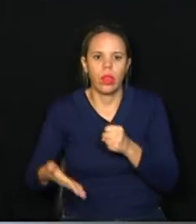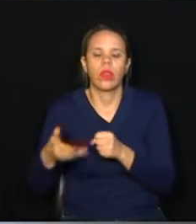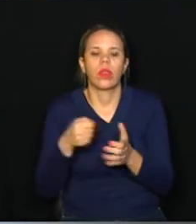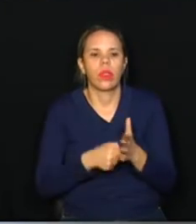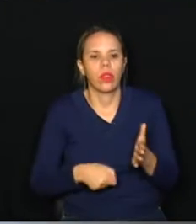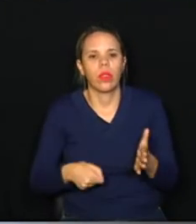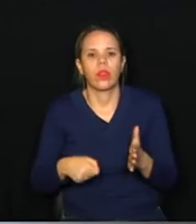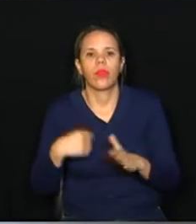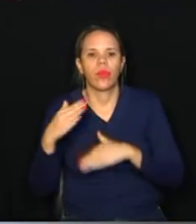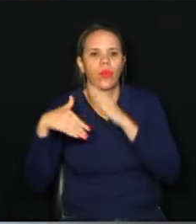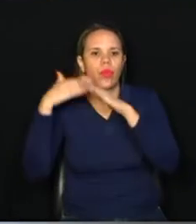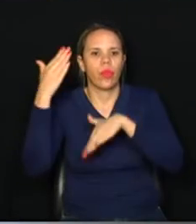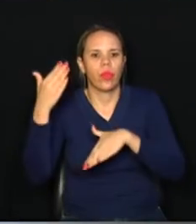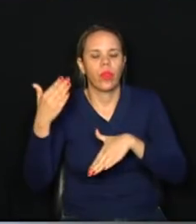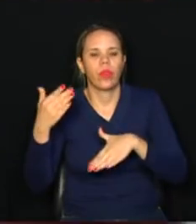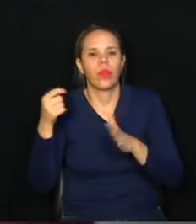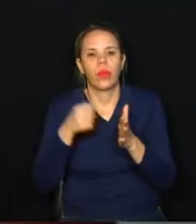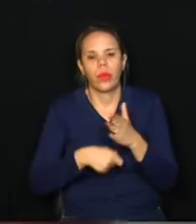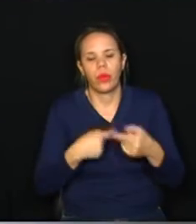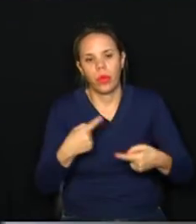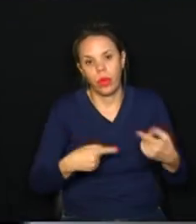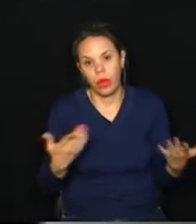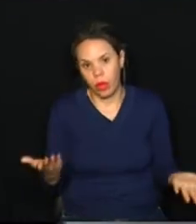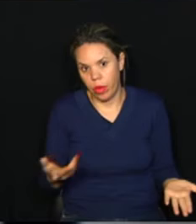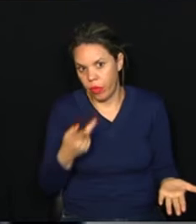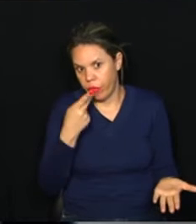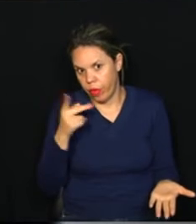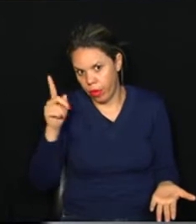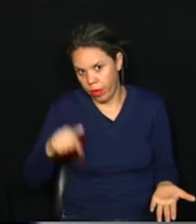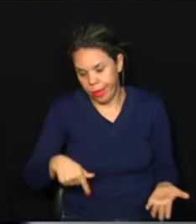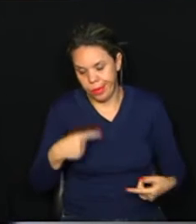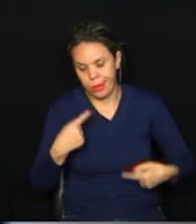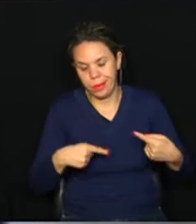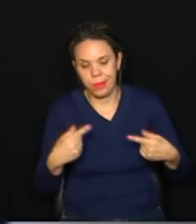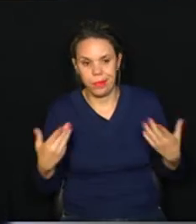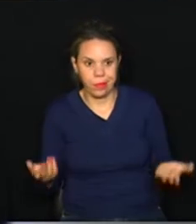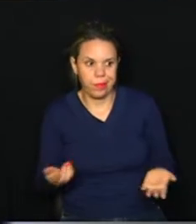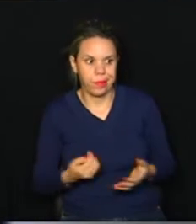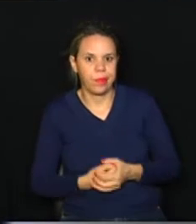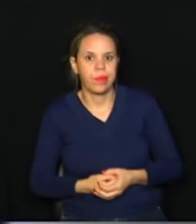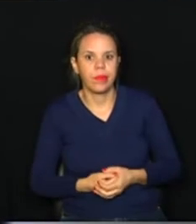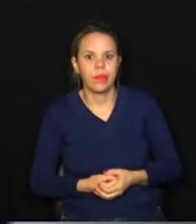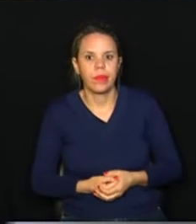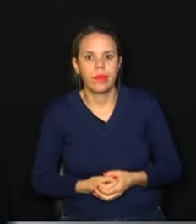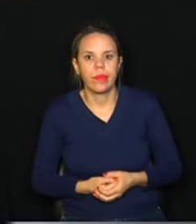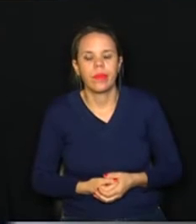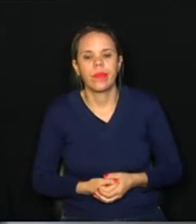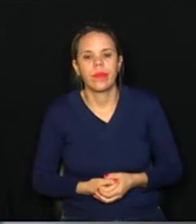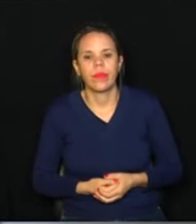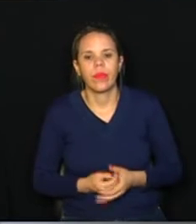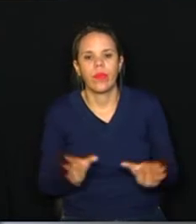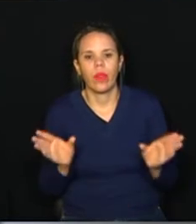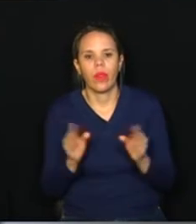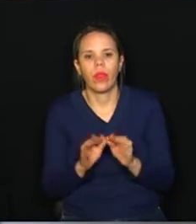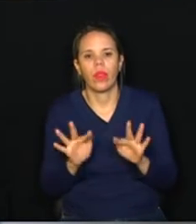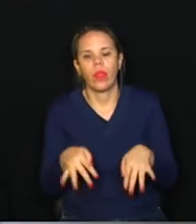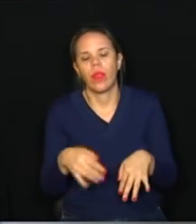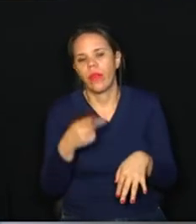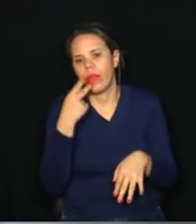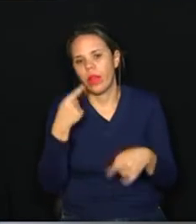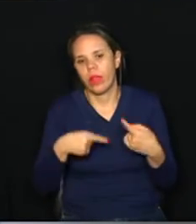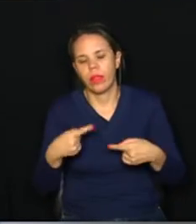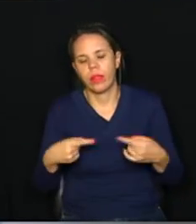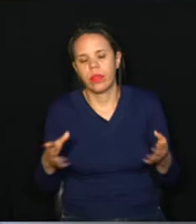para o desenvolvimento dessas políticas, se é que pode se chamar isso de política. Eu quero finalizar até essa